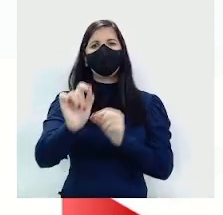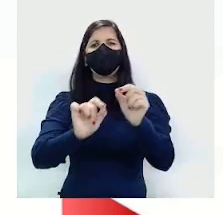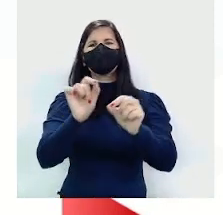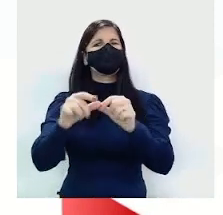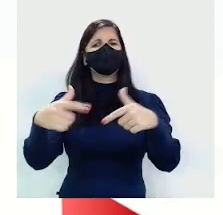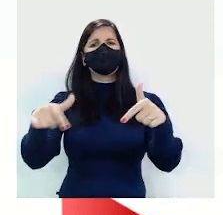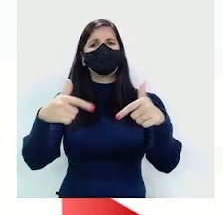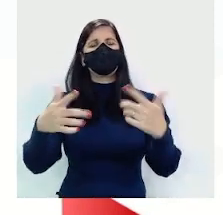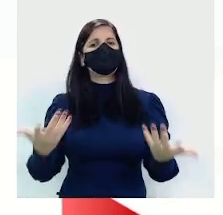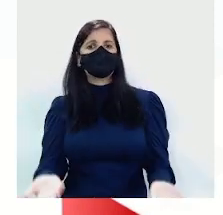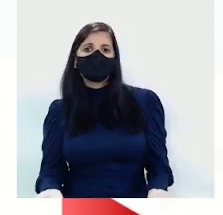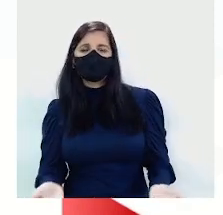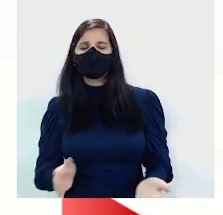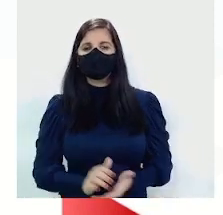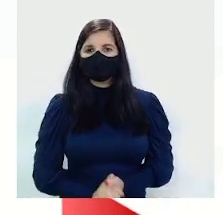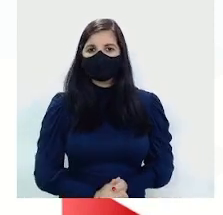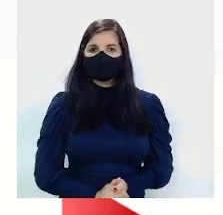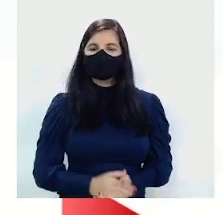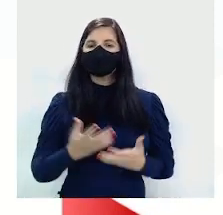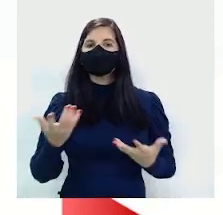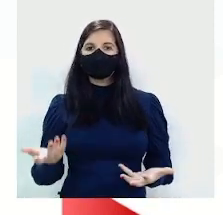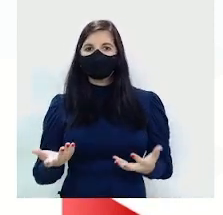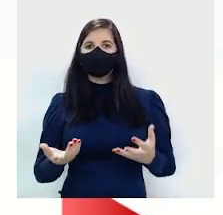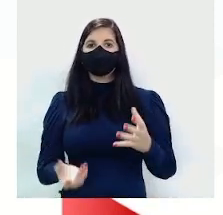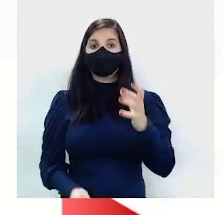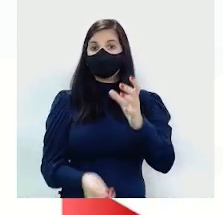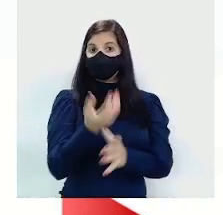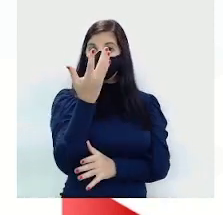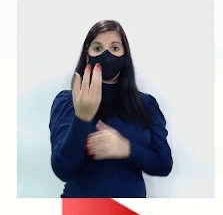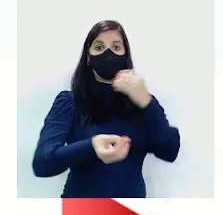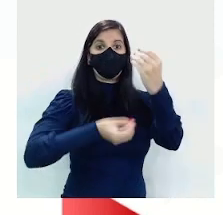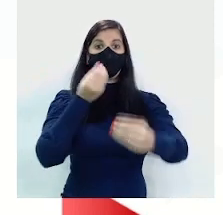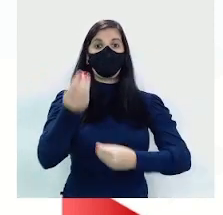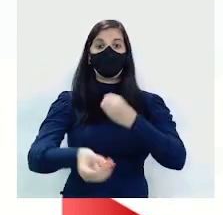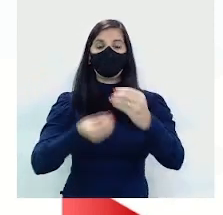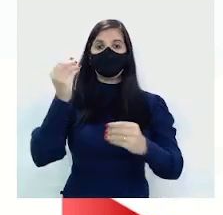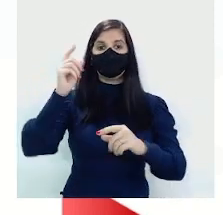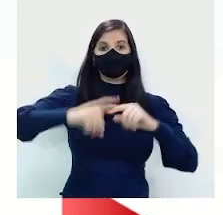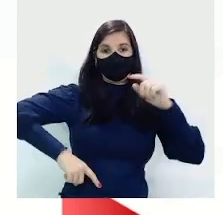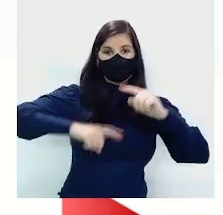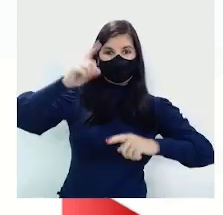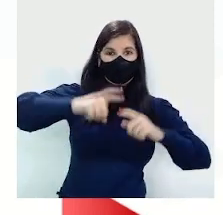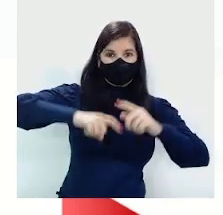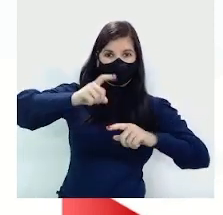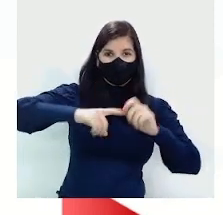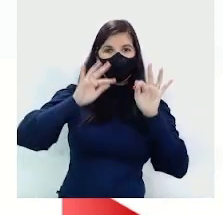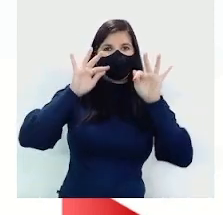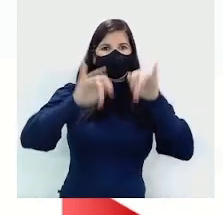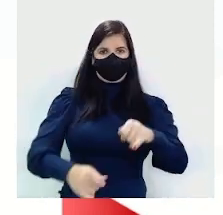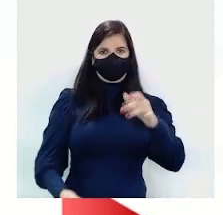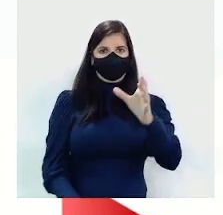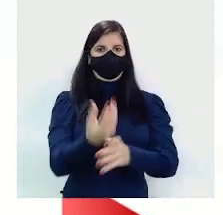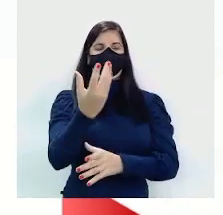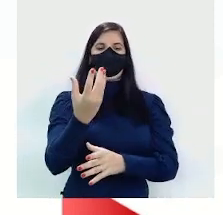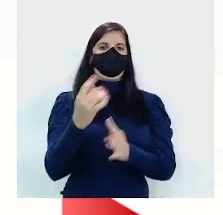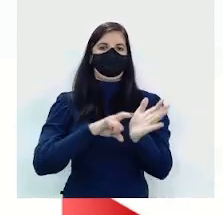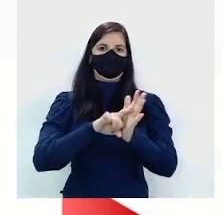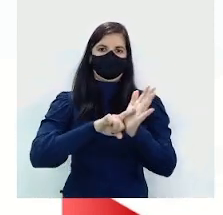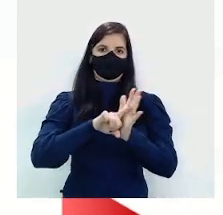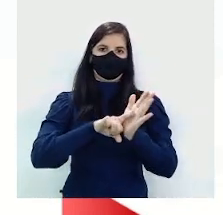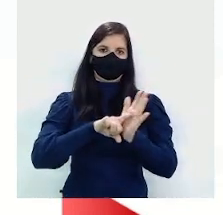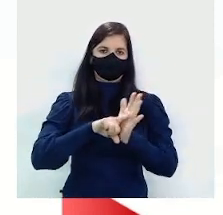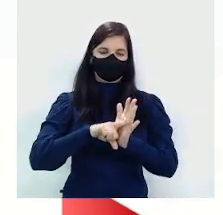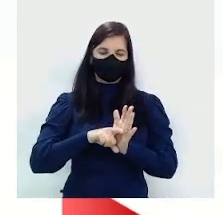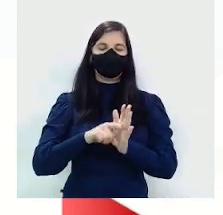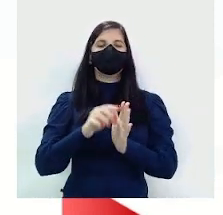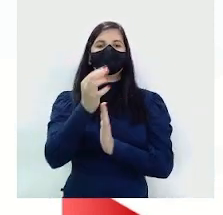daquele trabalho, né? O que é que foi formado como produto daquele trabalho de pesquisa. Então, o texto ele